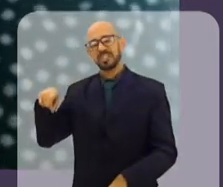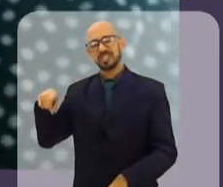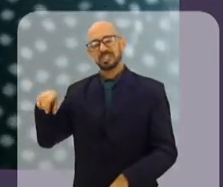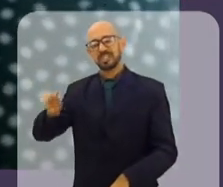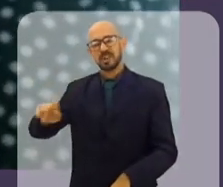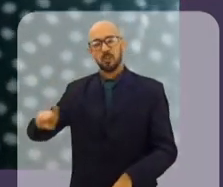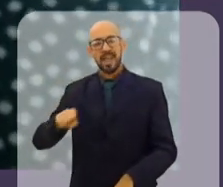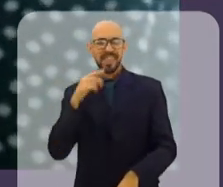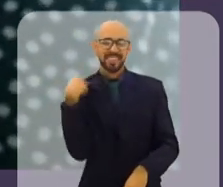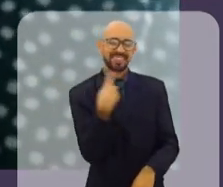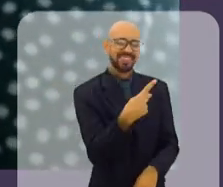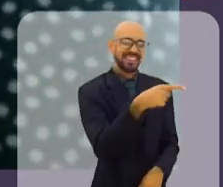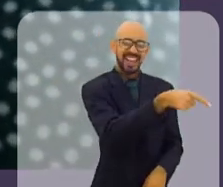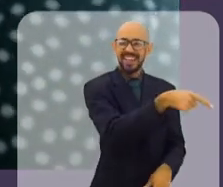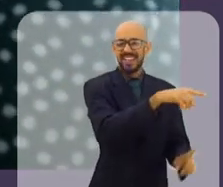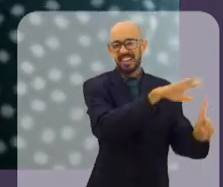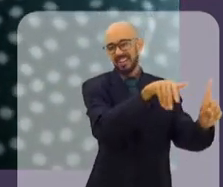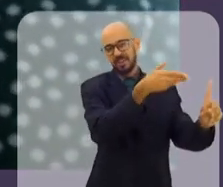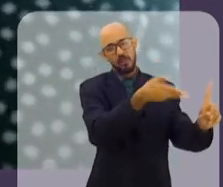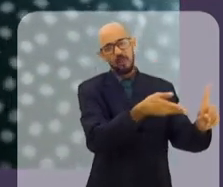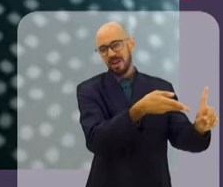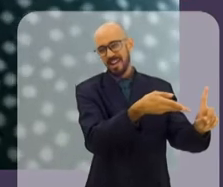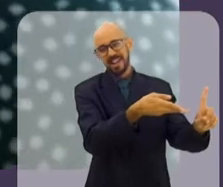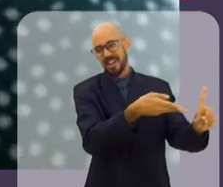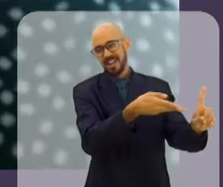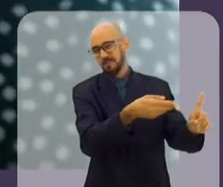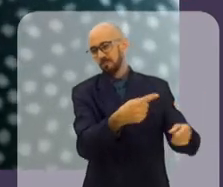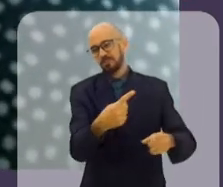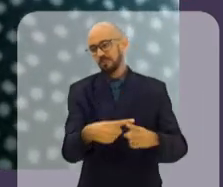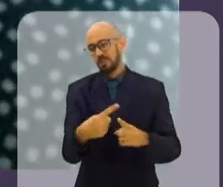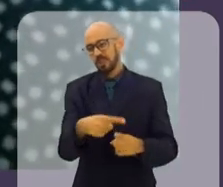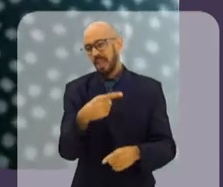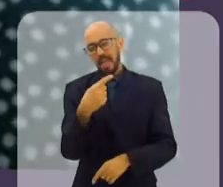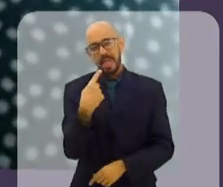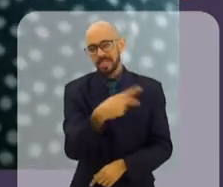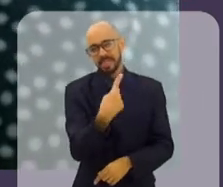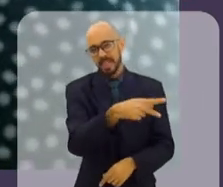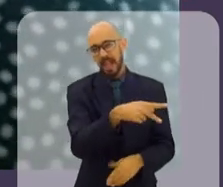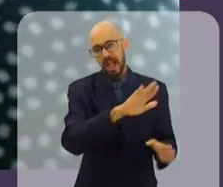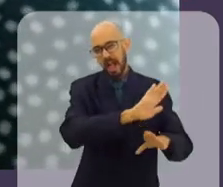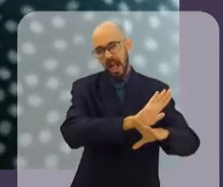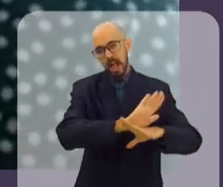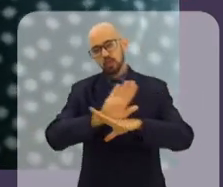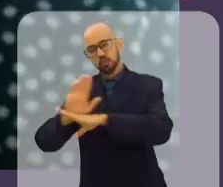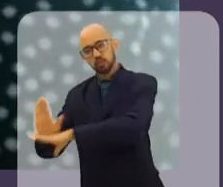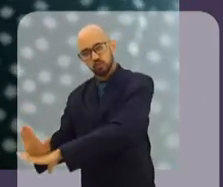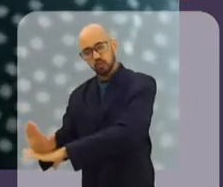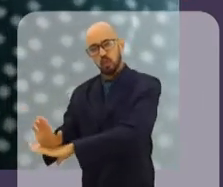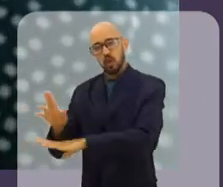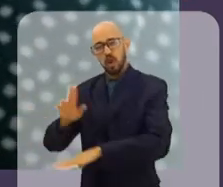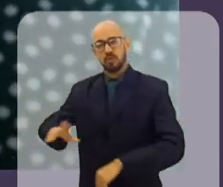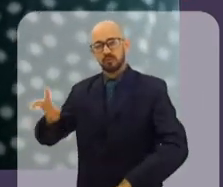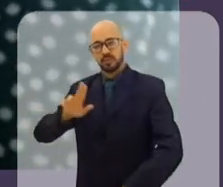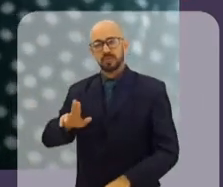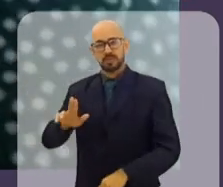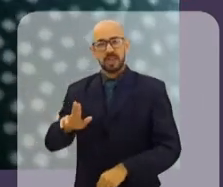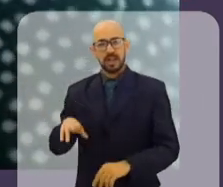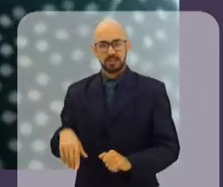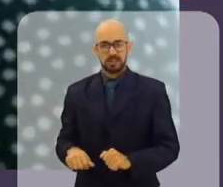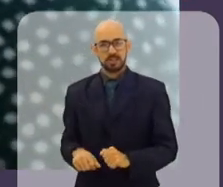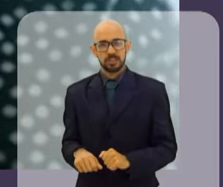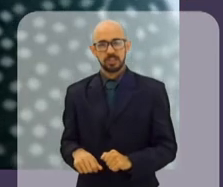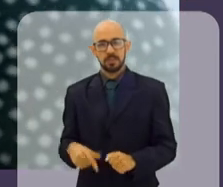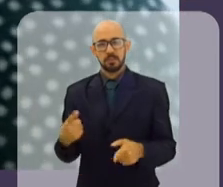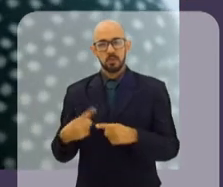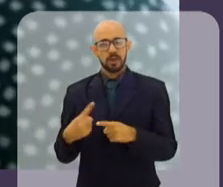entre os seus homenageados uma pessoa como Carolina Maria de Jesus, que é uma intelectual do povo, uma intelectual popular, que estava